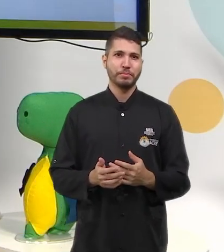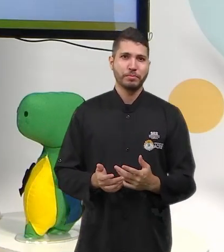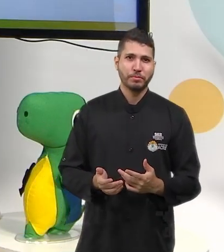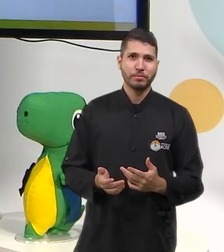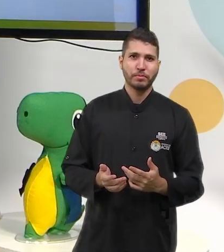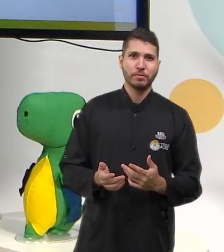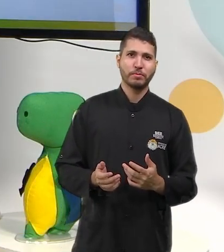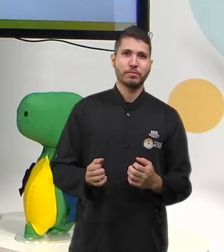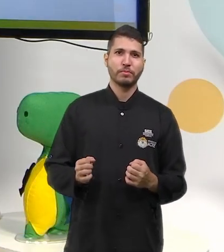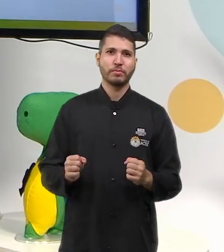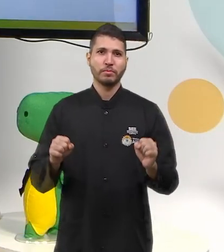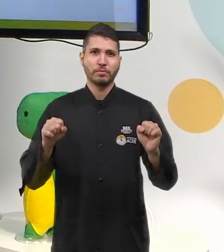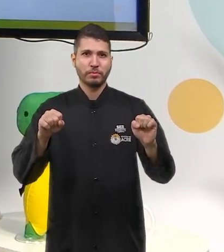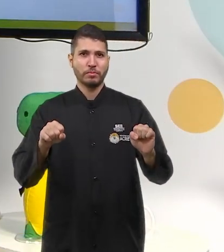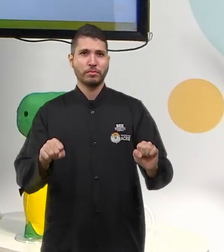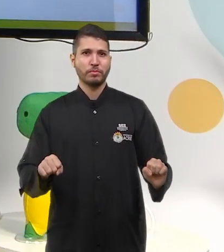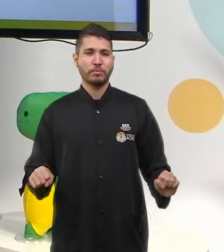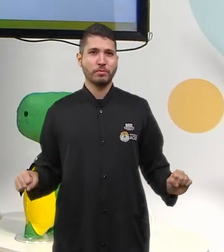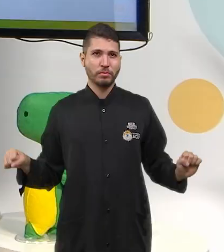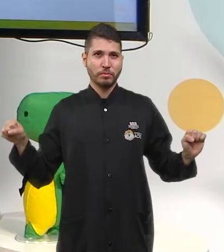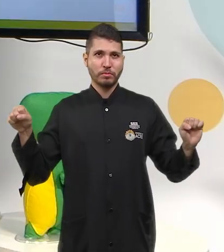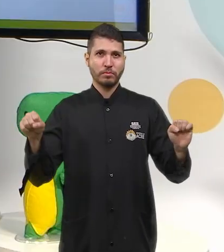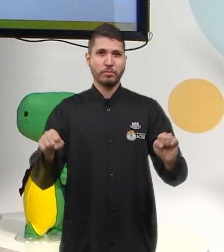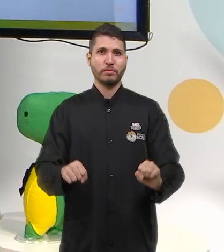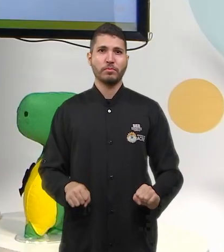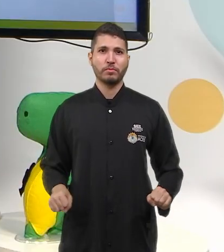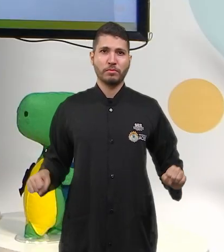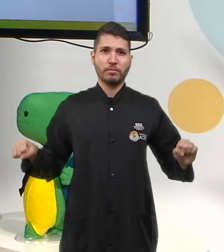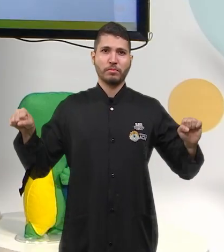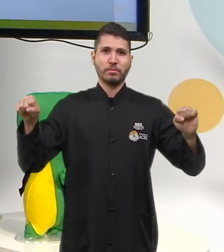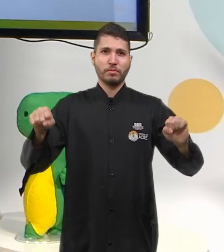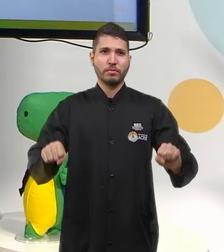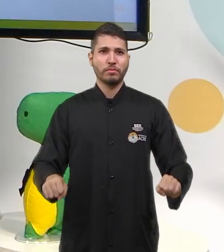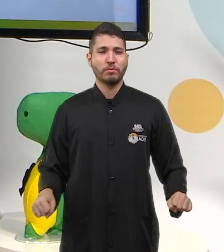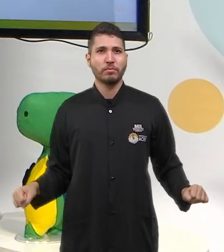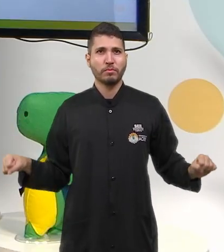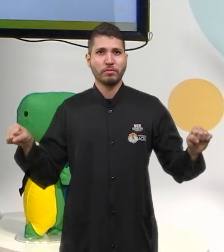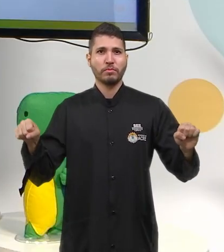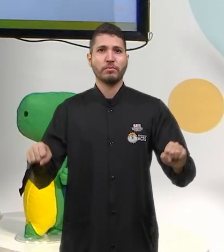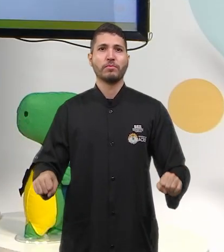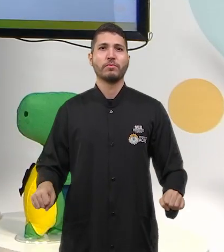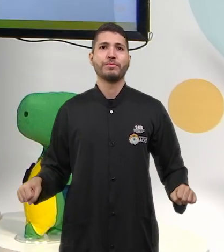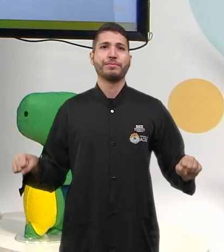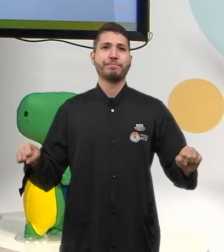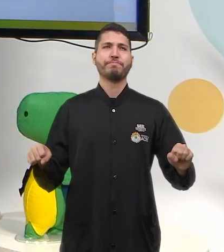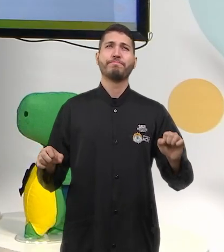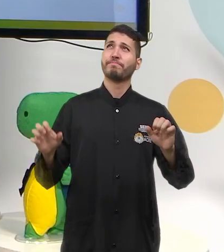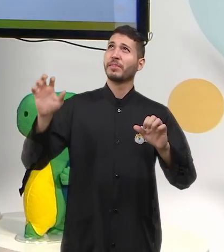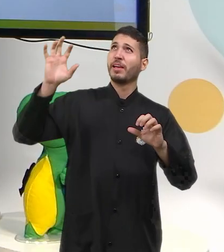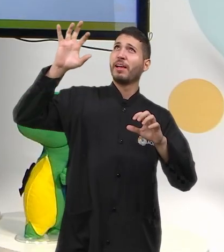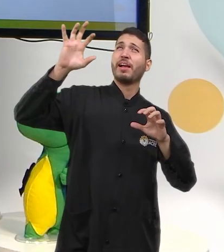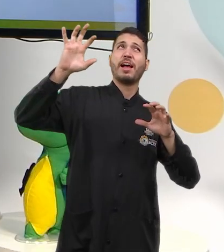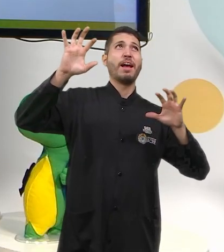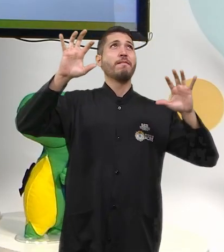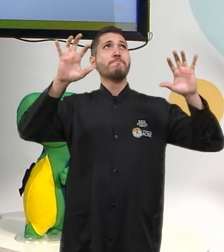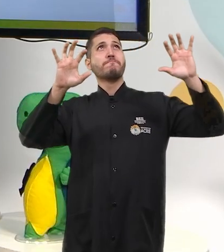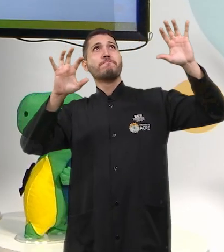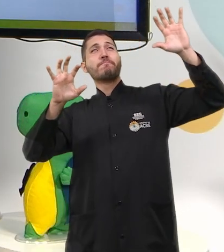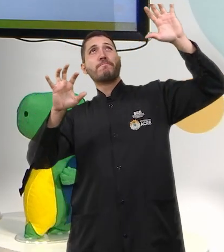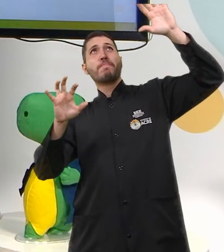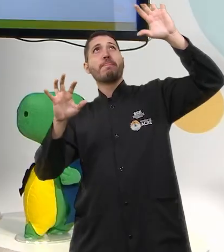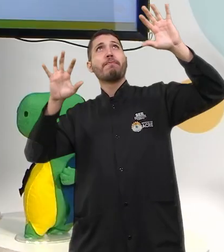aplicada, mas com ela também tem outros atributos. A resistência, que é um dos exemplos de capacidade